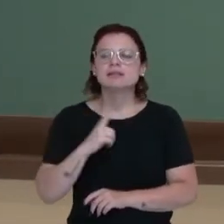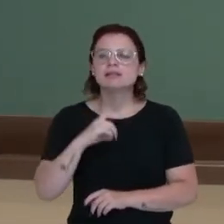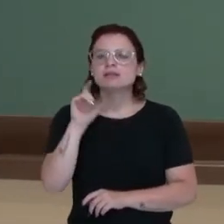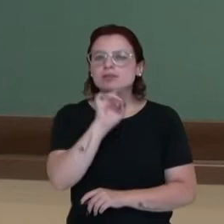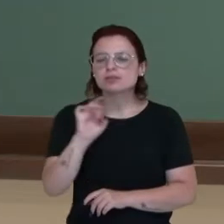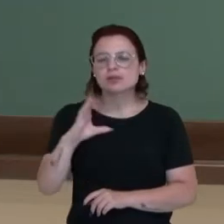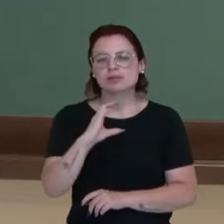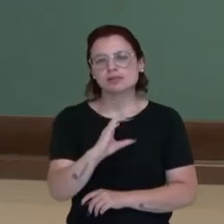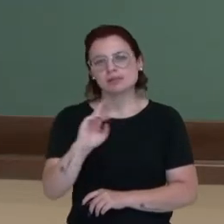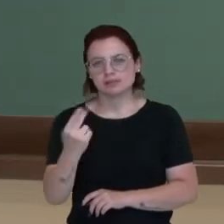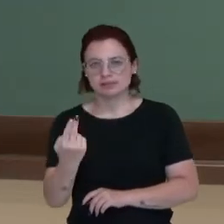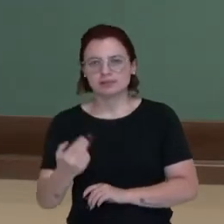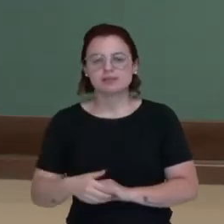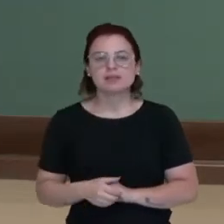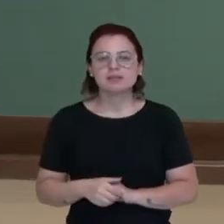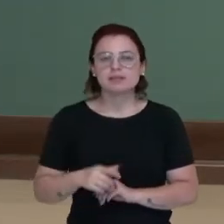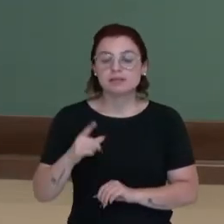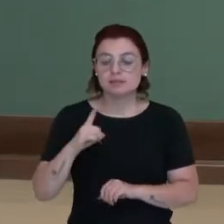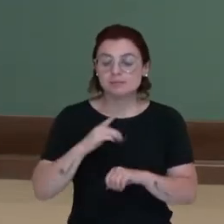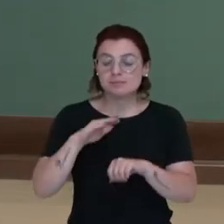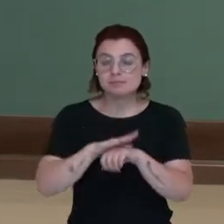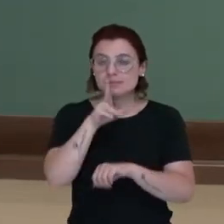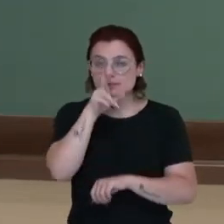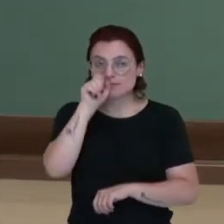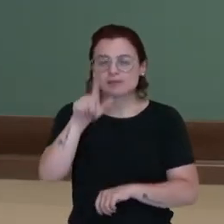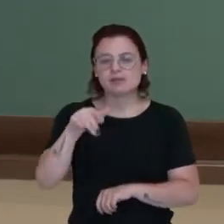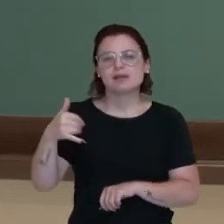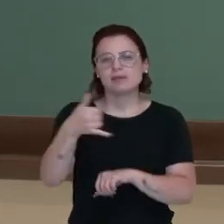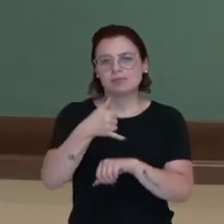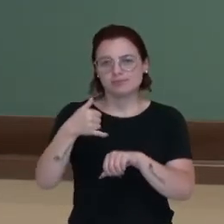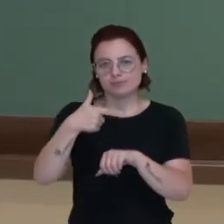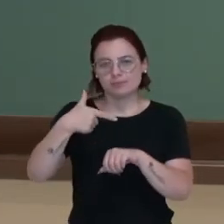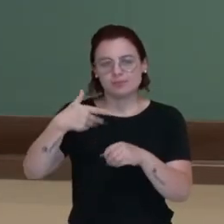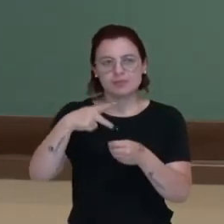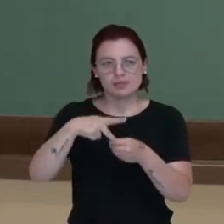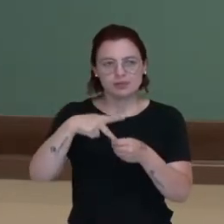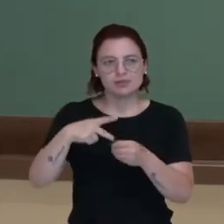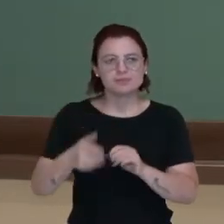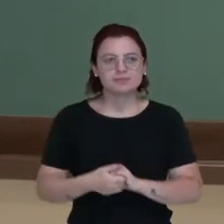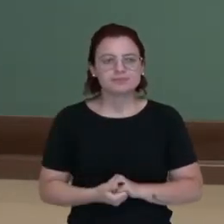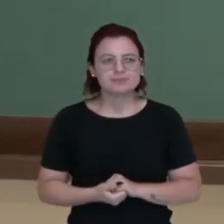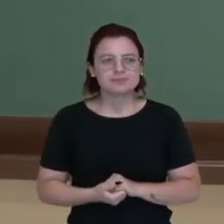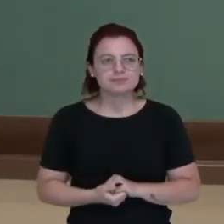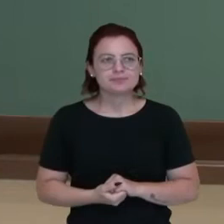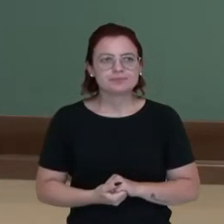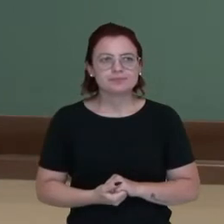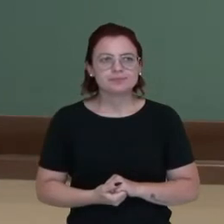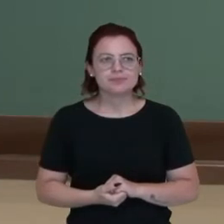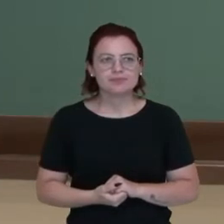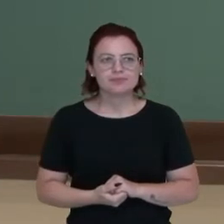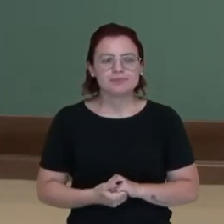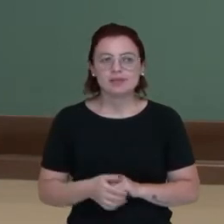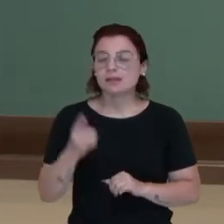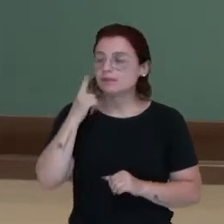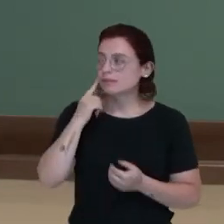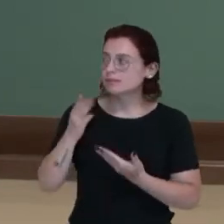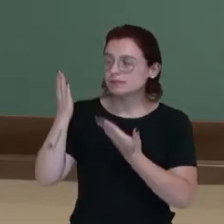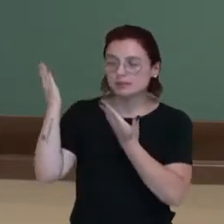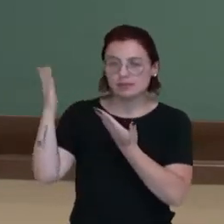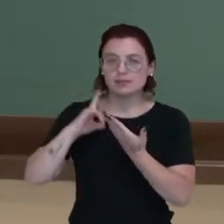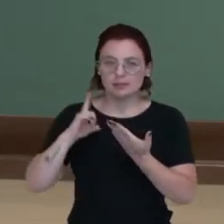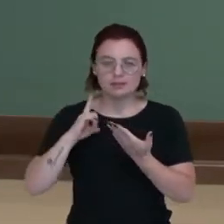carbonos e hidrogênios, e a principal fonte é o petróleo. Muito bem. Aqui nós temos a definição